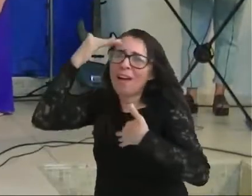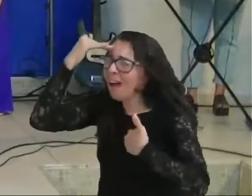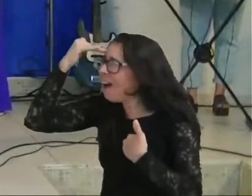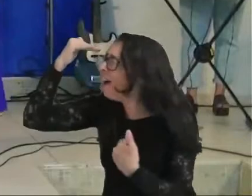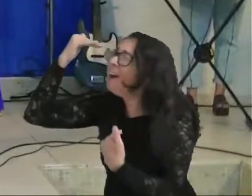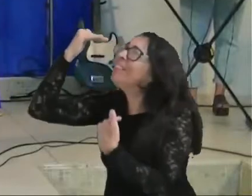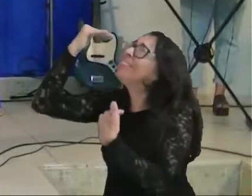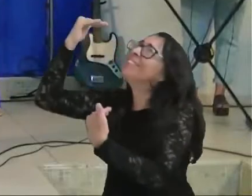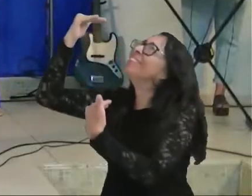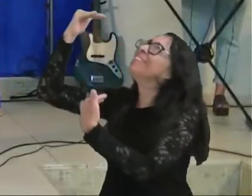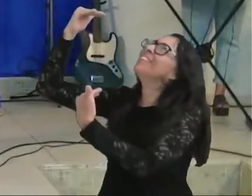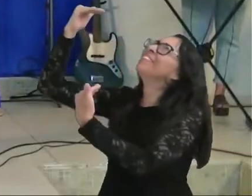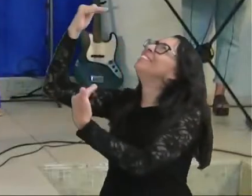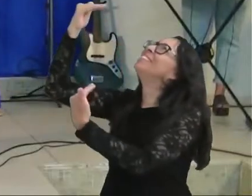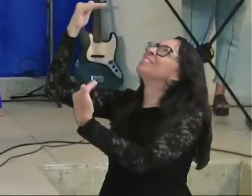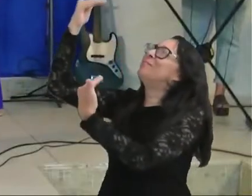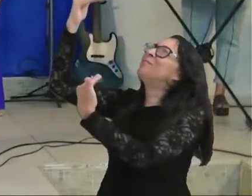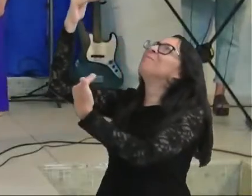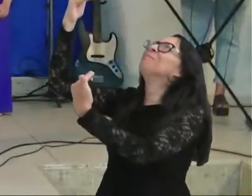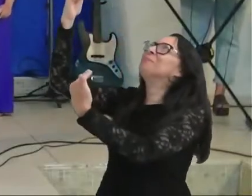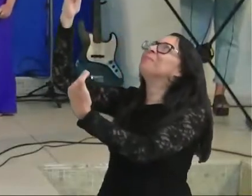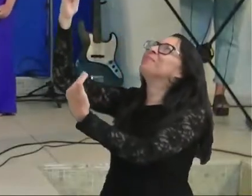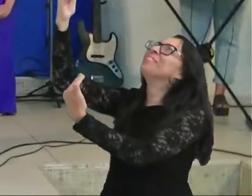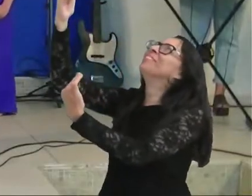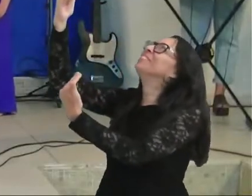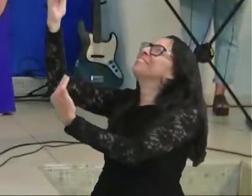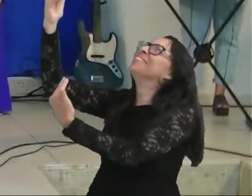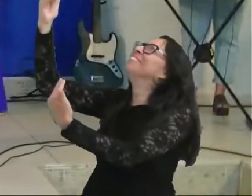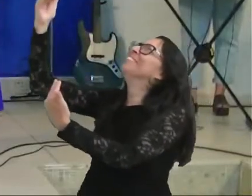Jesus, te agradeço.